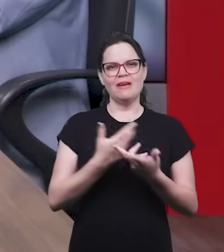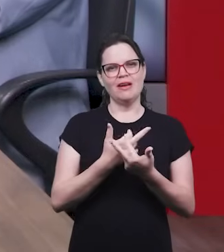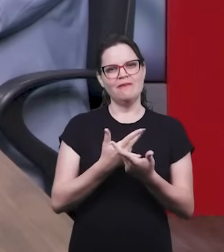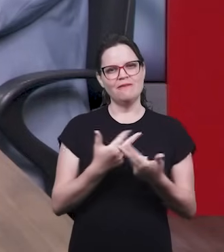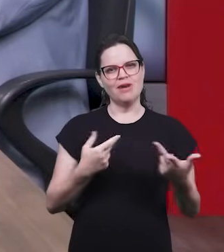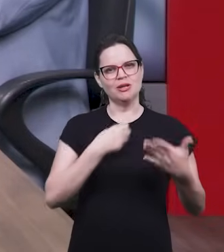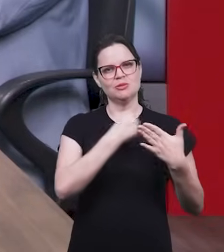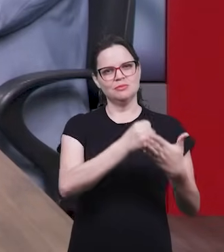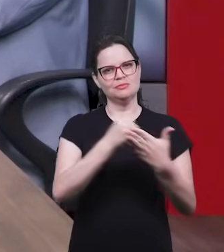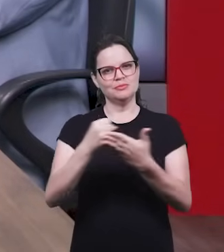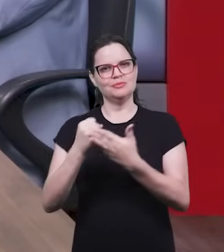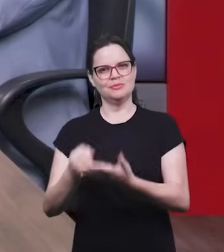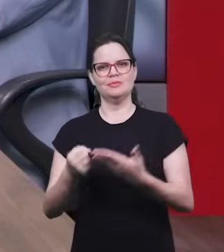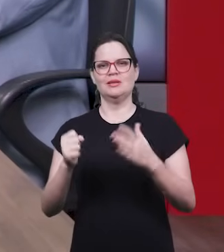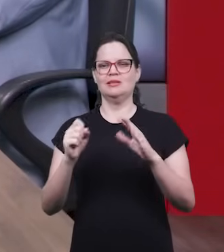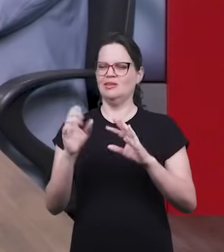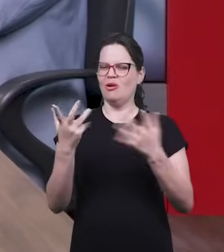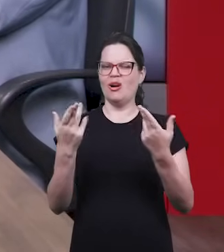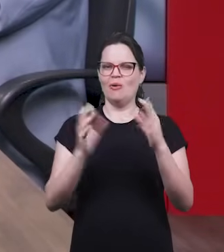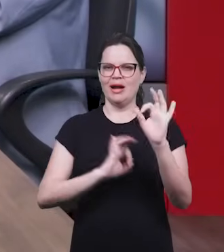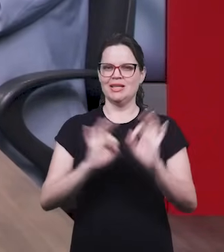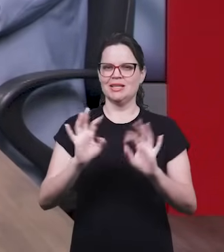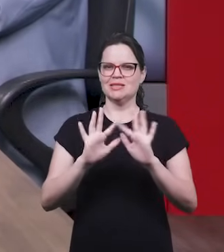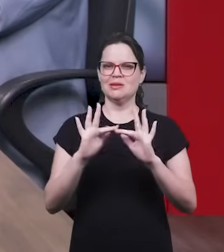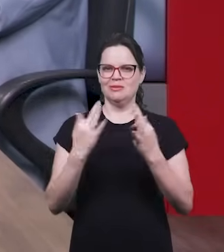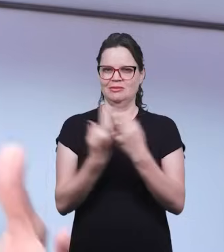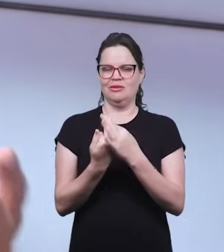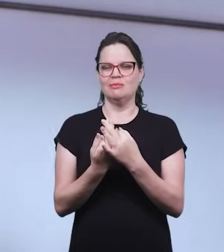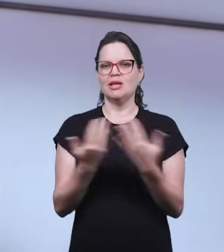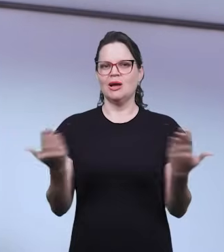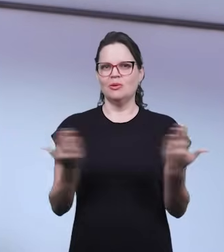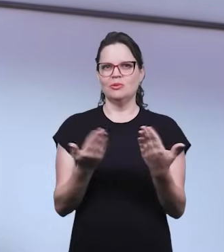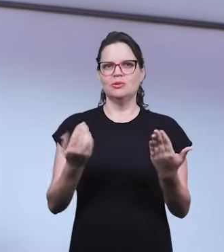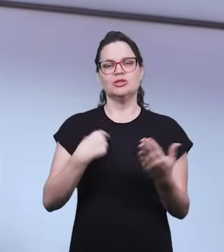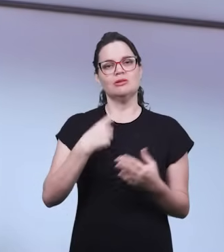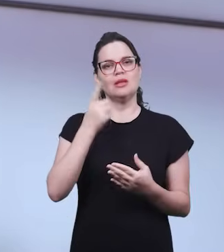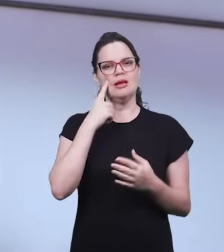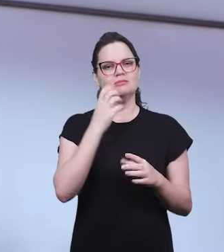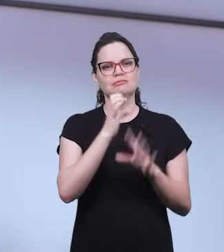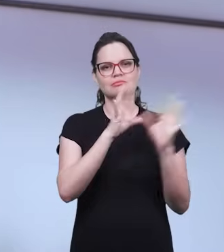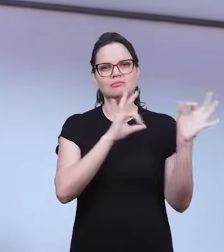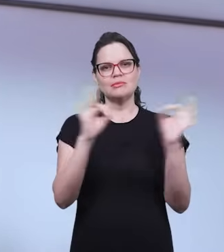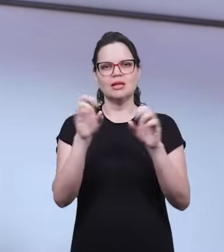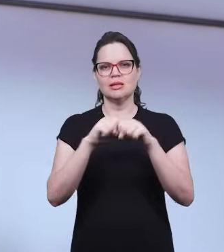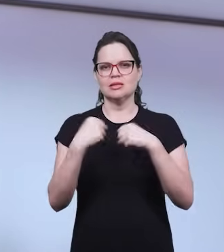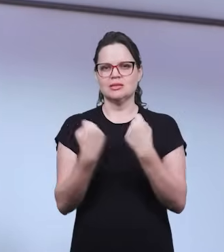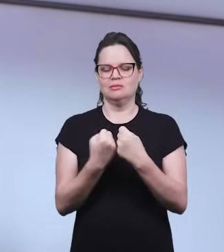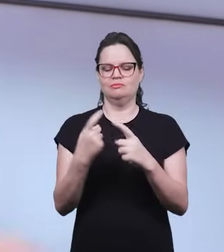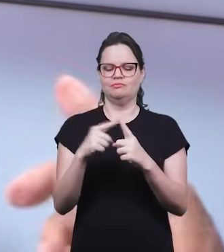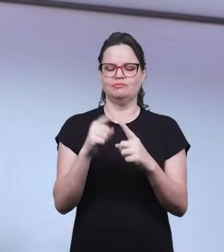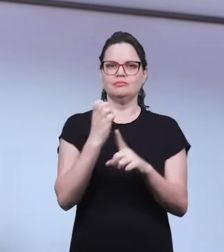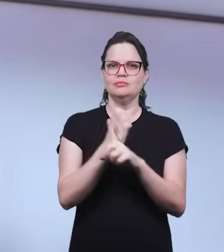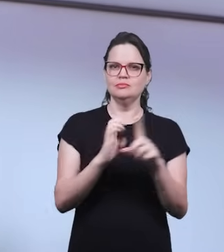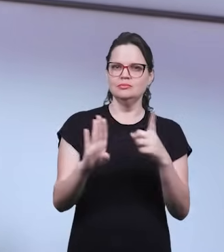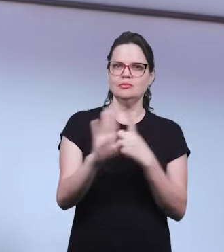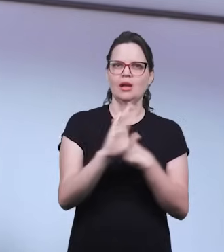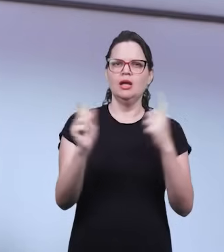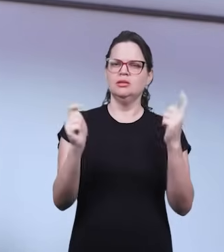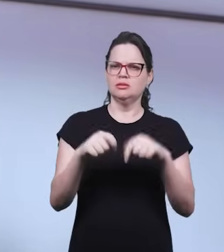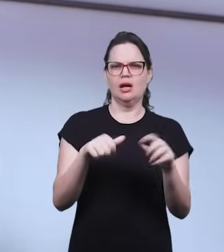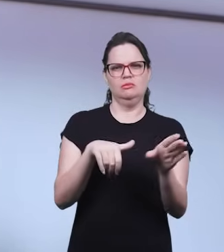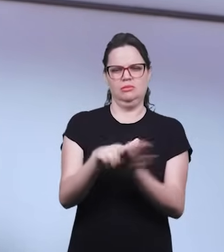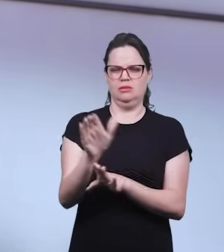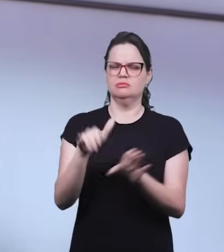Uma família que está atenta à mensagem da escola bíblica dominical, dos seminários, consegue orientar os